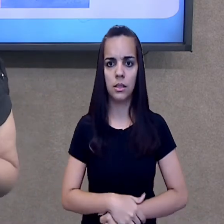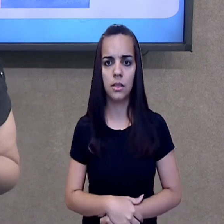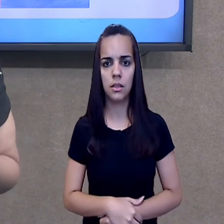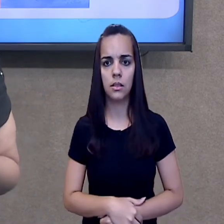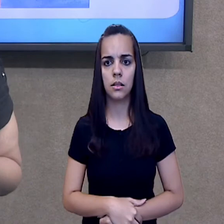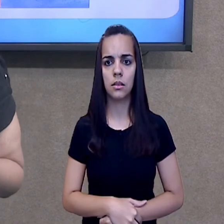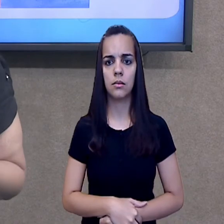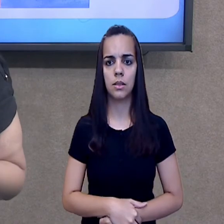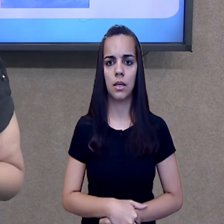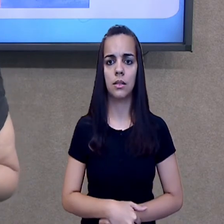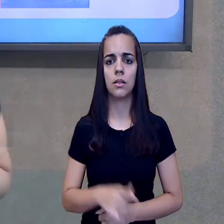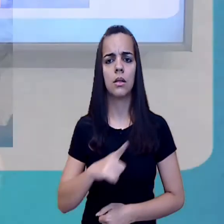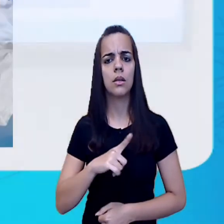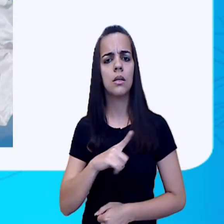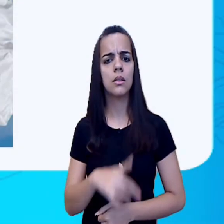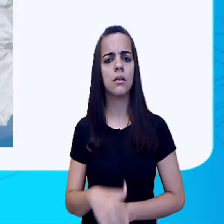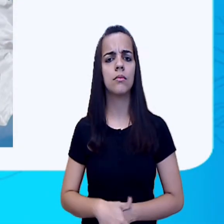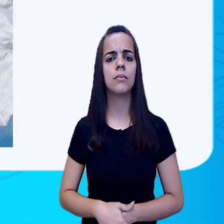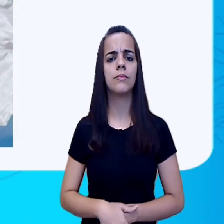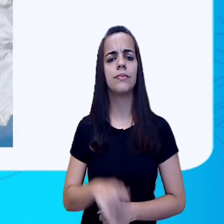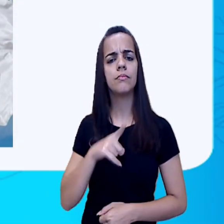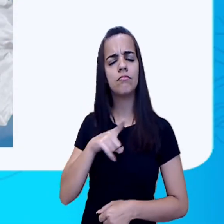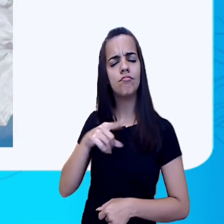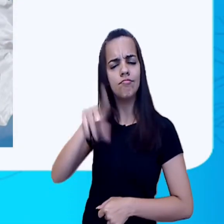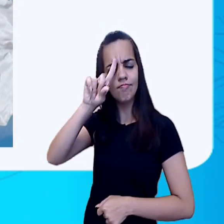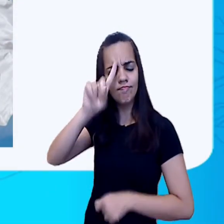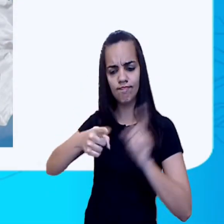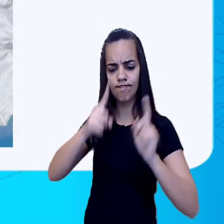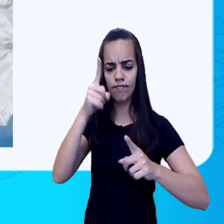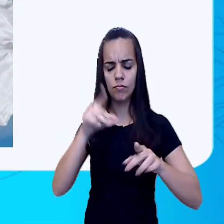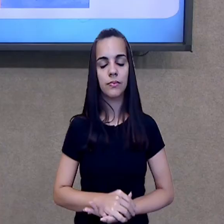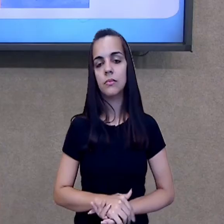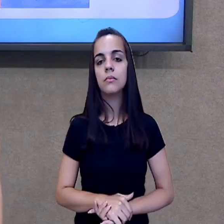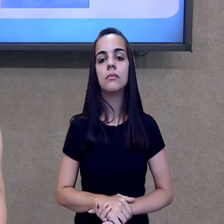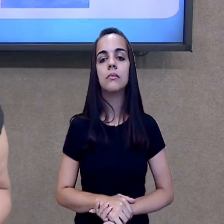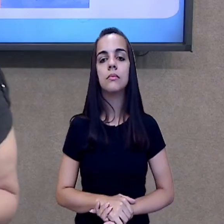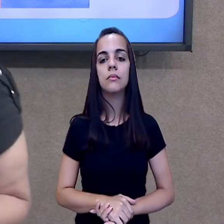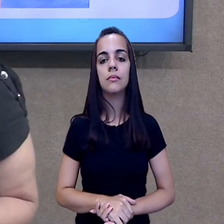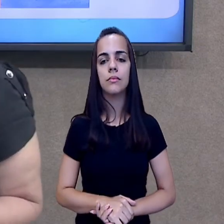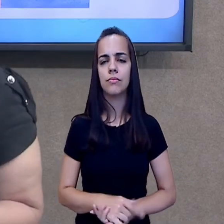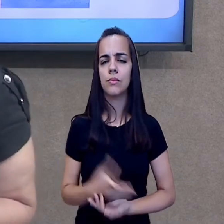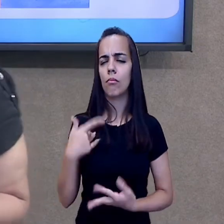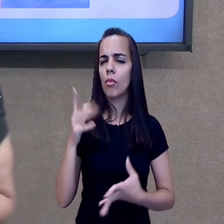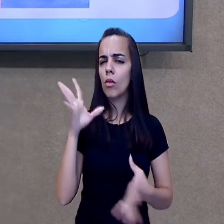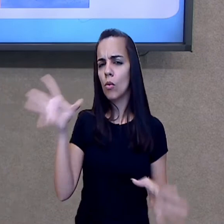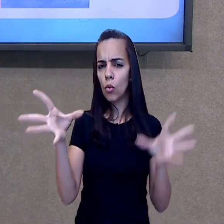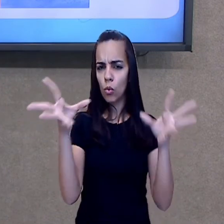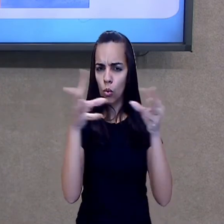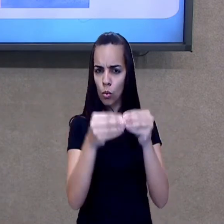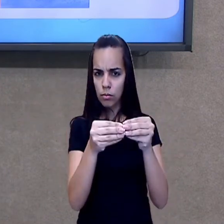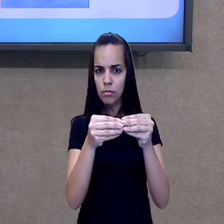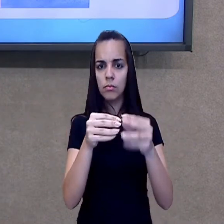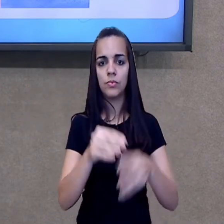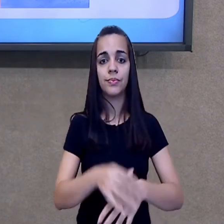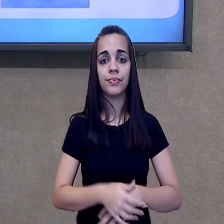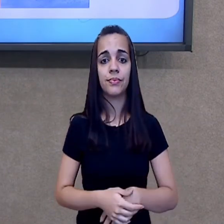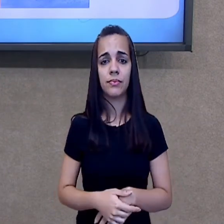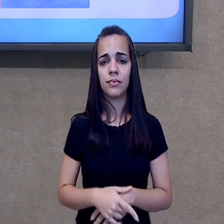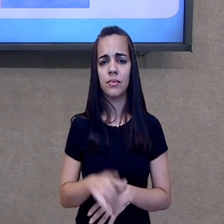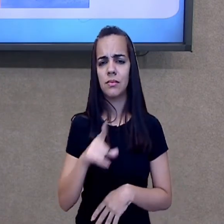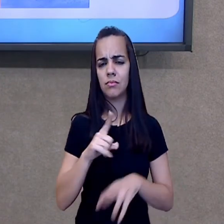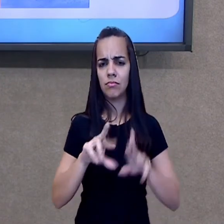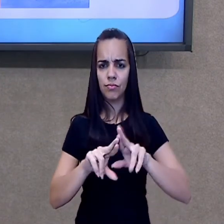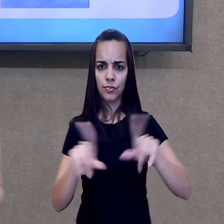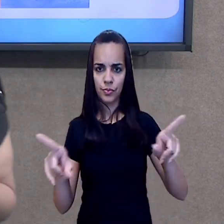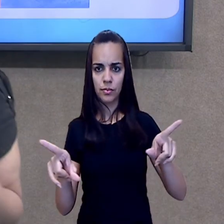né? Mas esses que lideraram e comandaram, mas não foram só eles. Concluímos que entre as